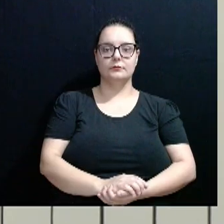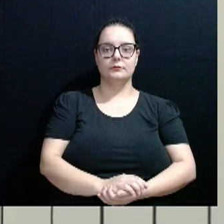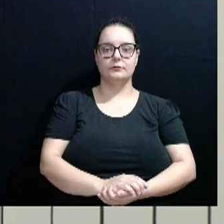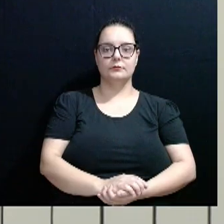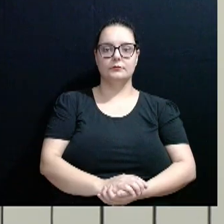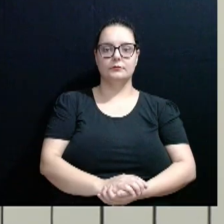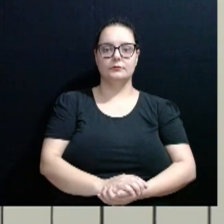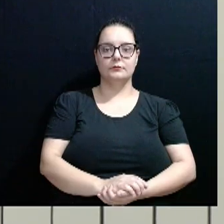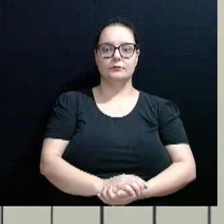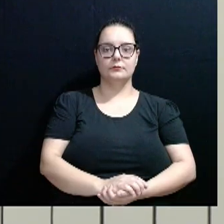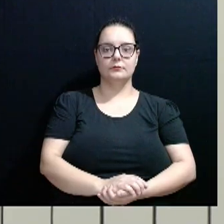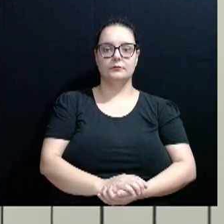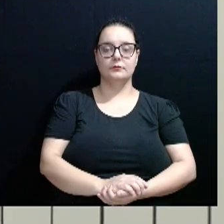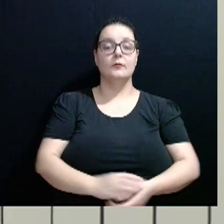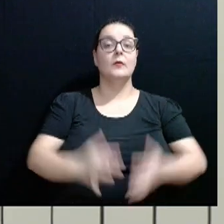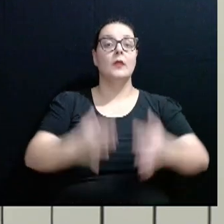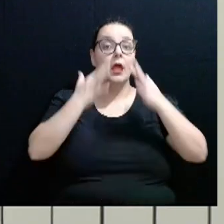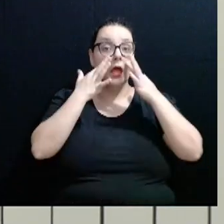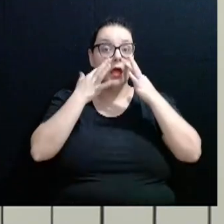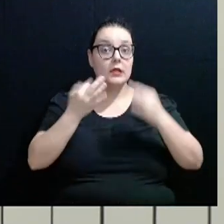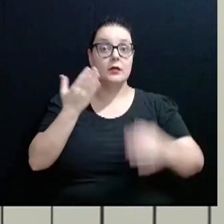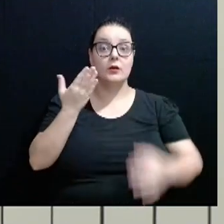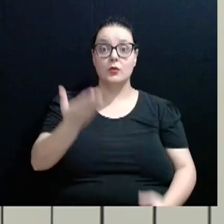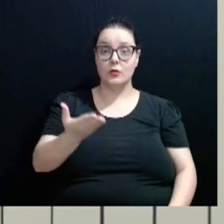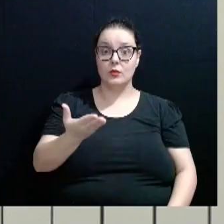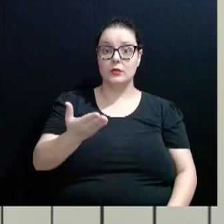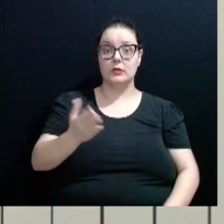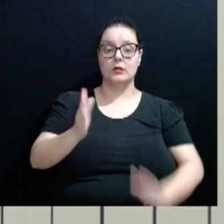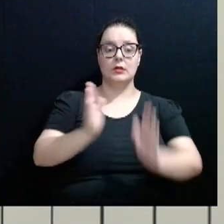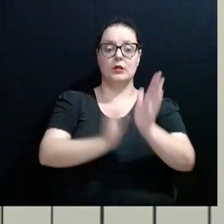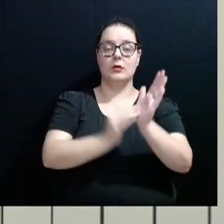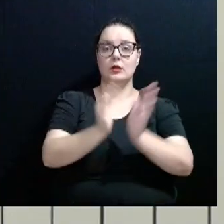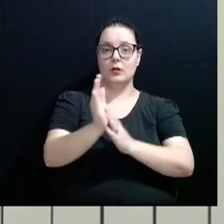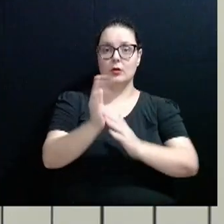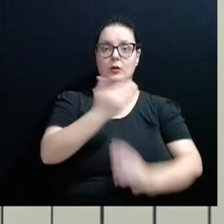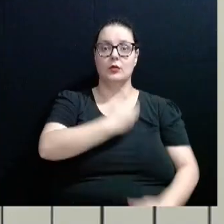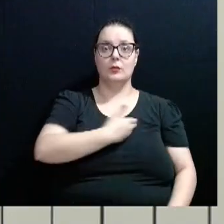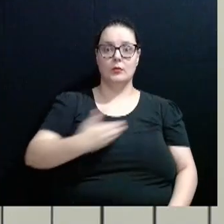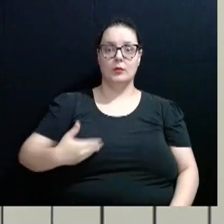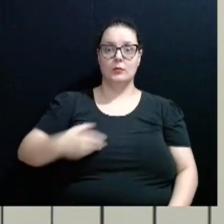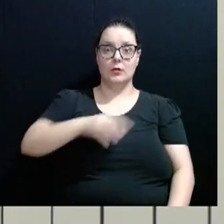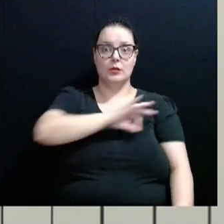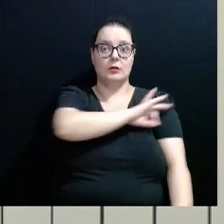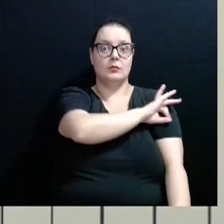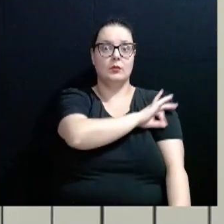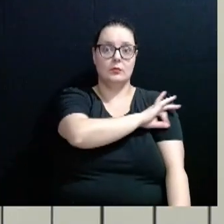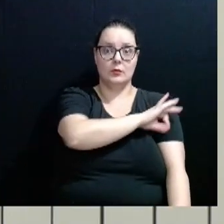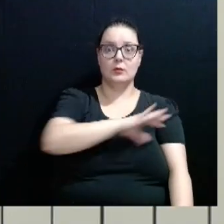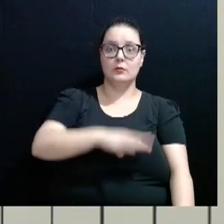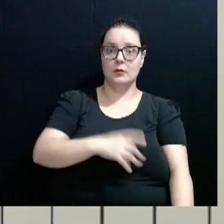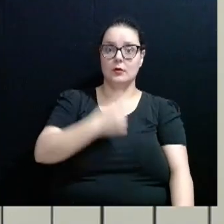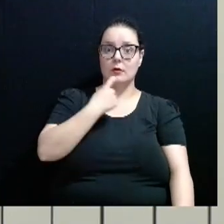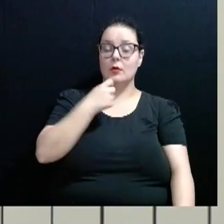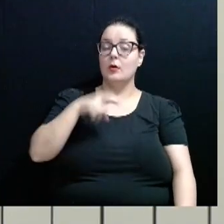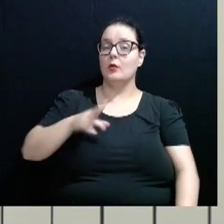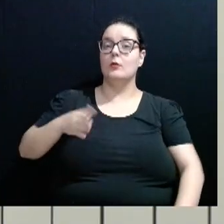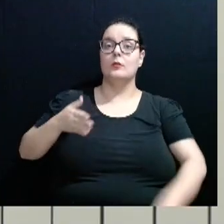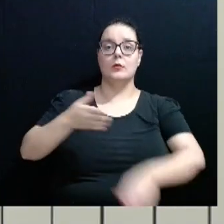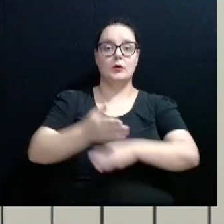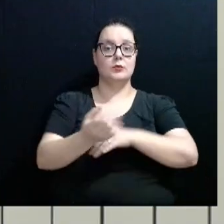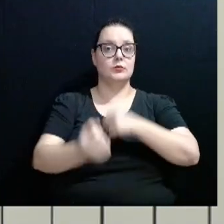E atenção, você que prestou concurso público da Prefeitura de Campinas ou participou de algum